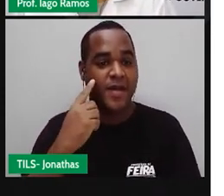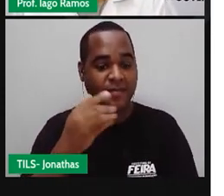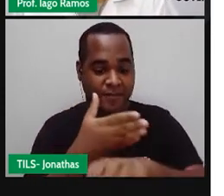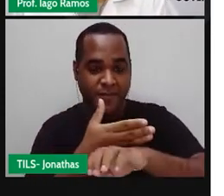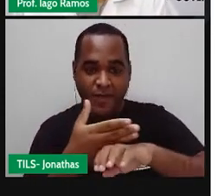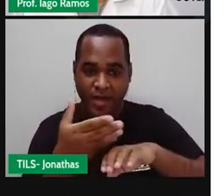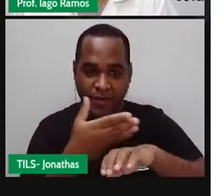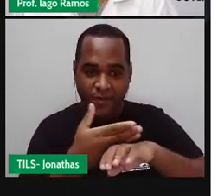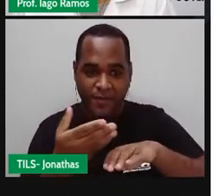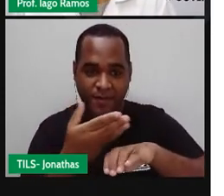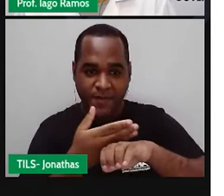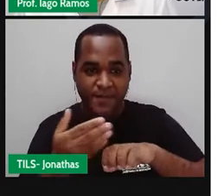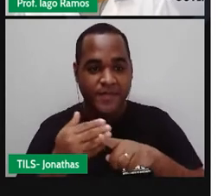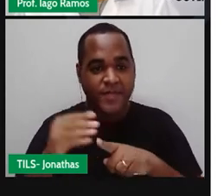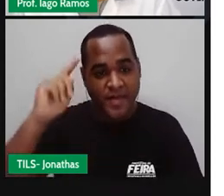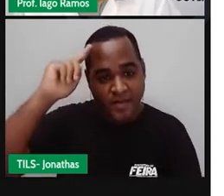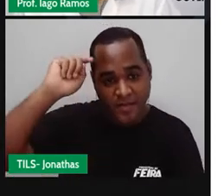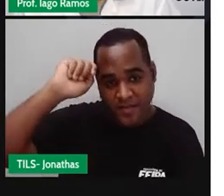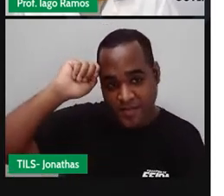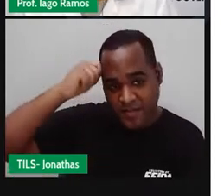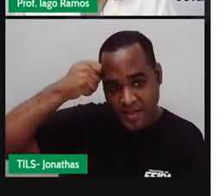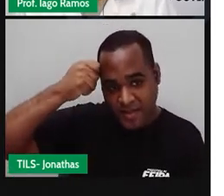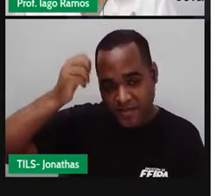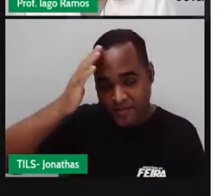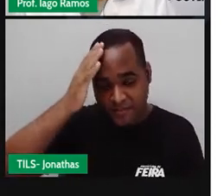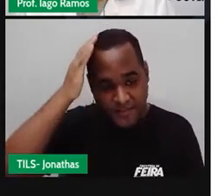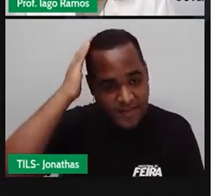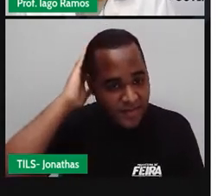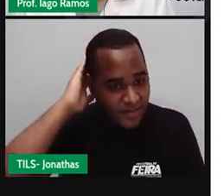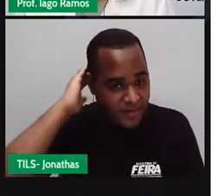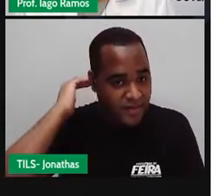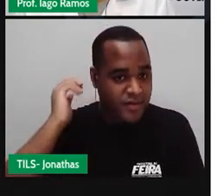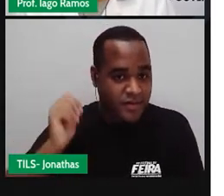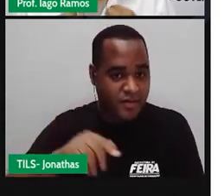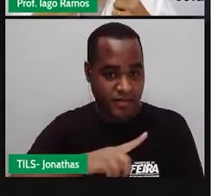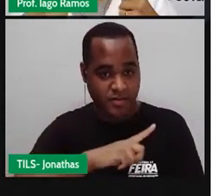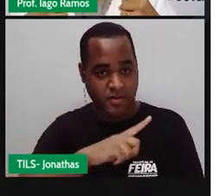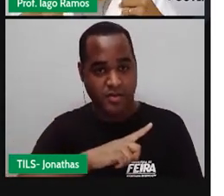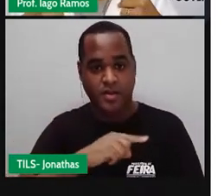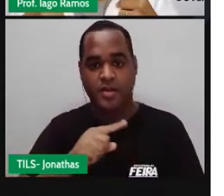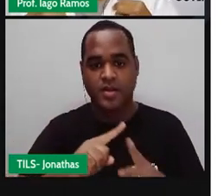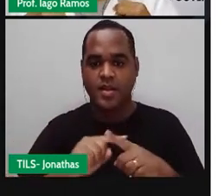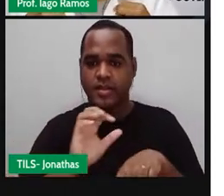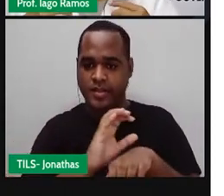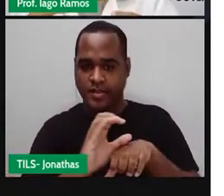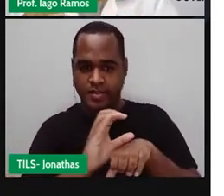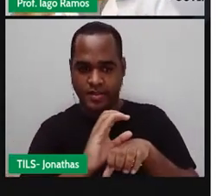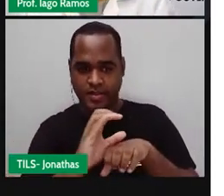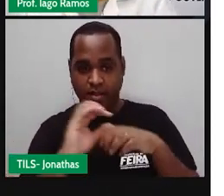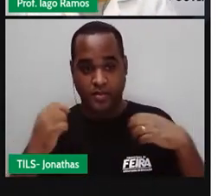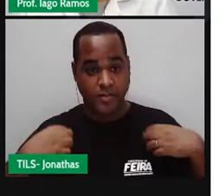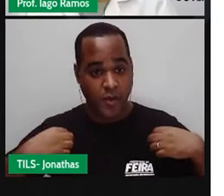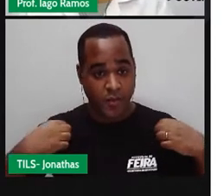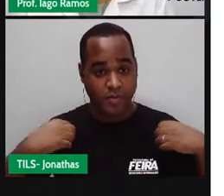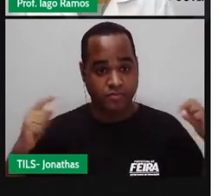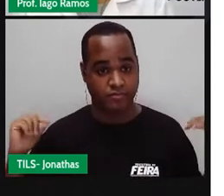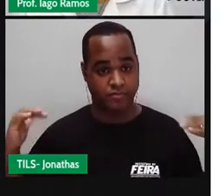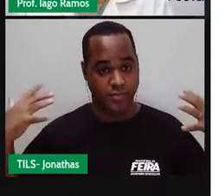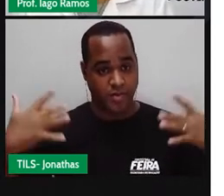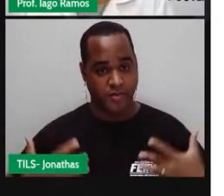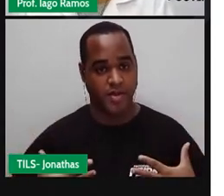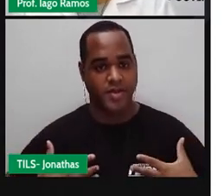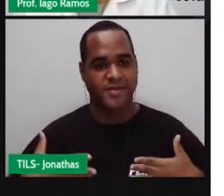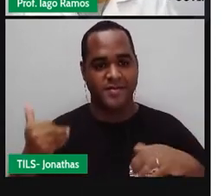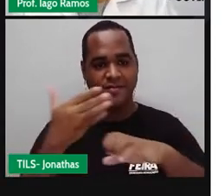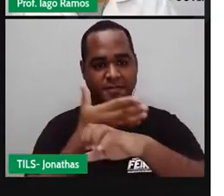o cabelinho Preto camisa que eu estou vestindo no momento cinza por cima a cozinha